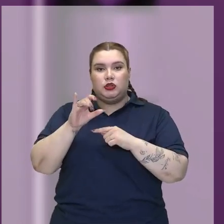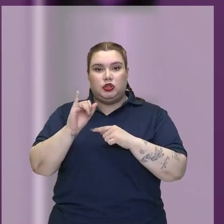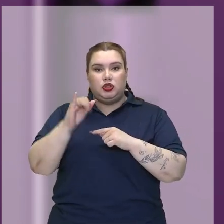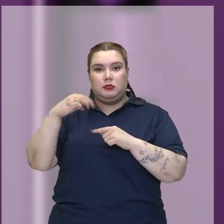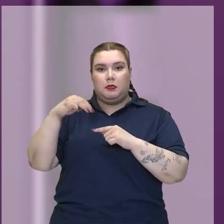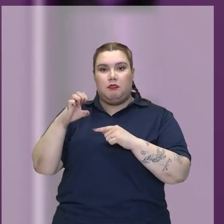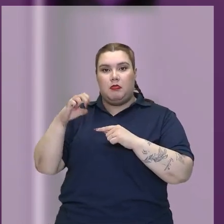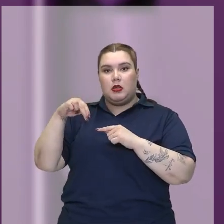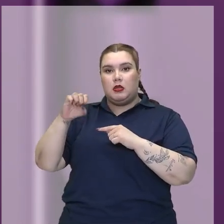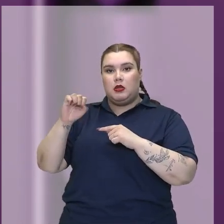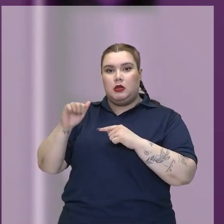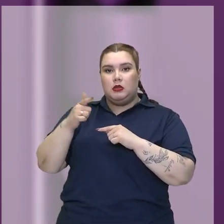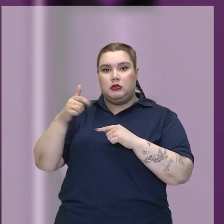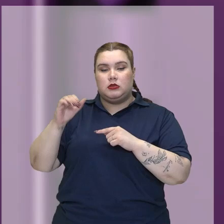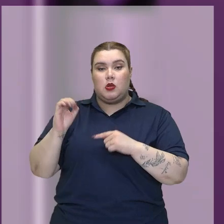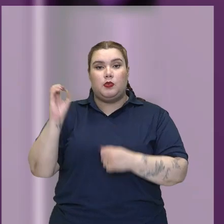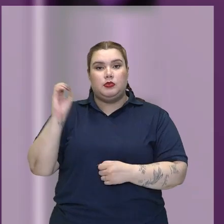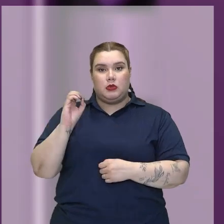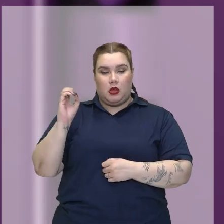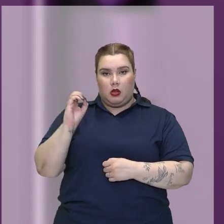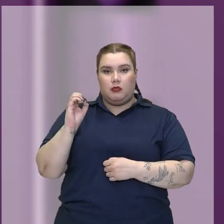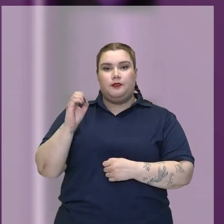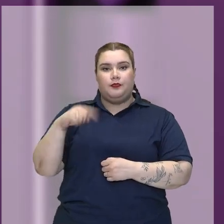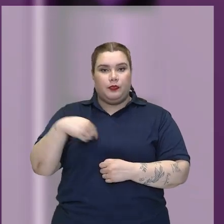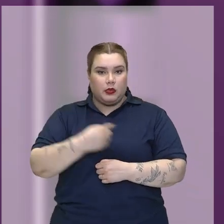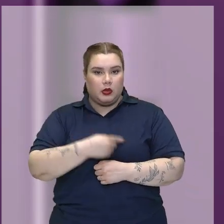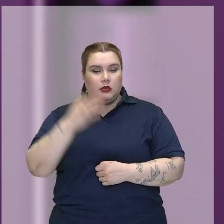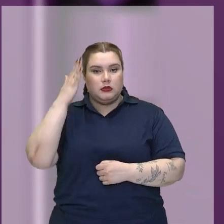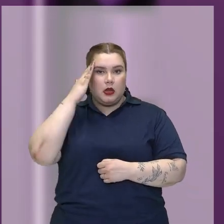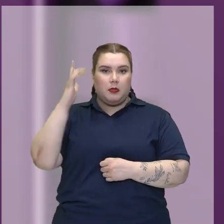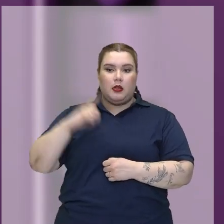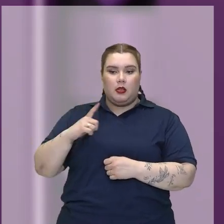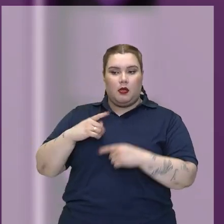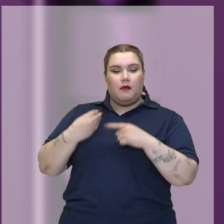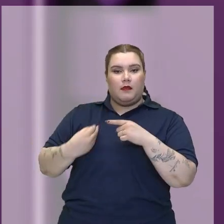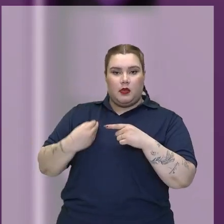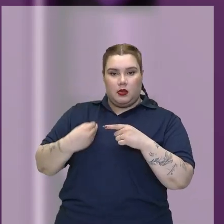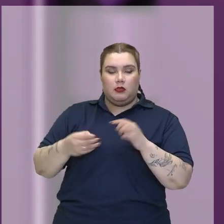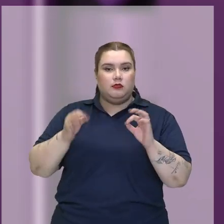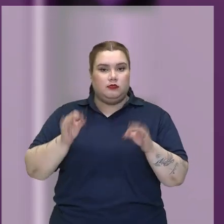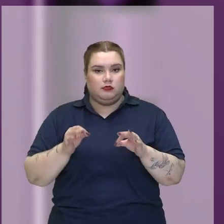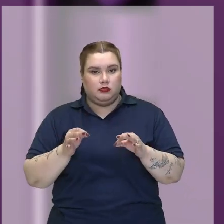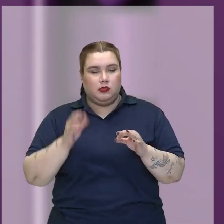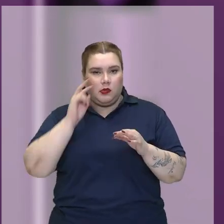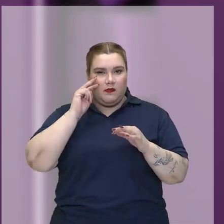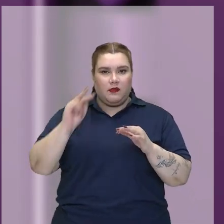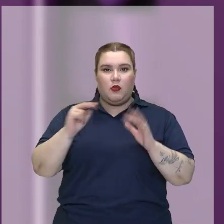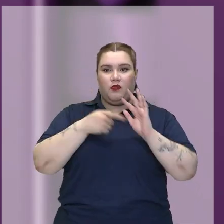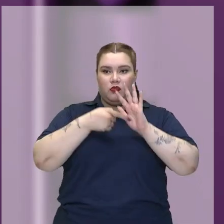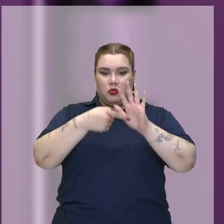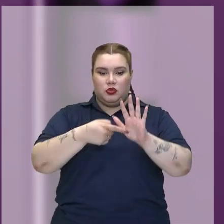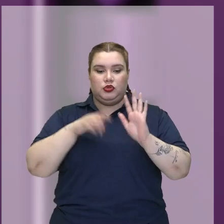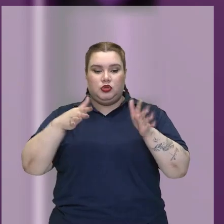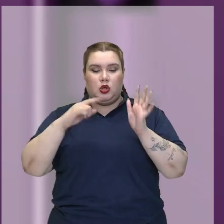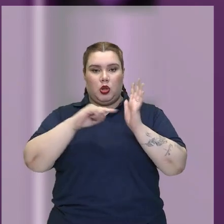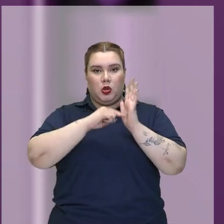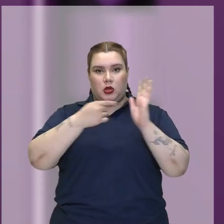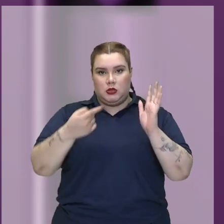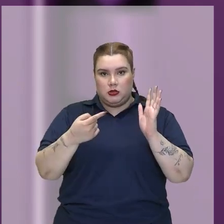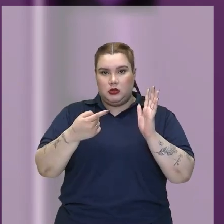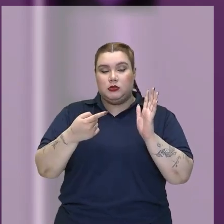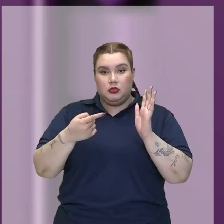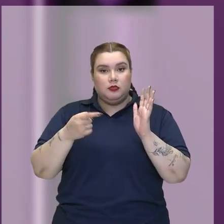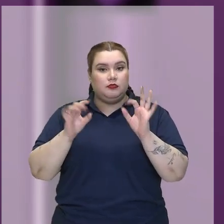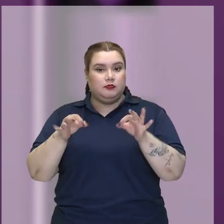é insignificante. A gente sabe que existe. Vocês viram lá, né? A localização do ponto, a localização do nosso